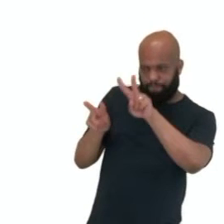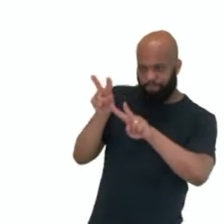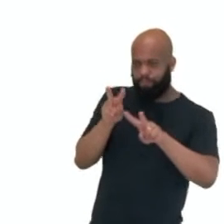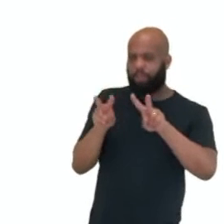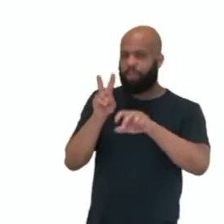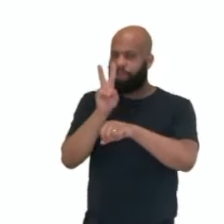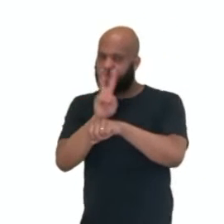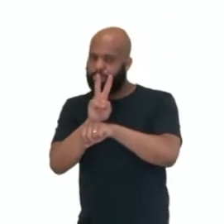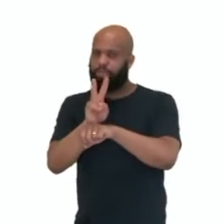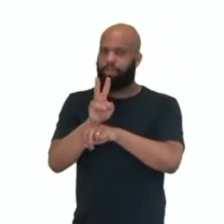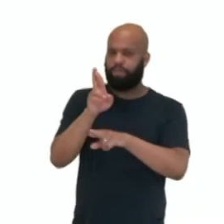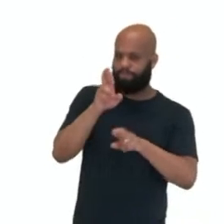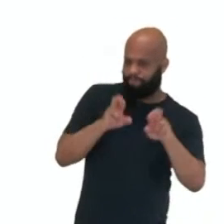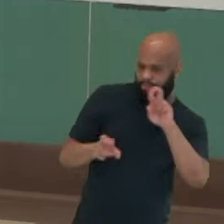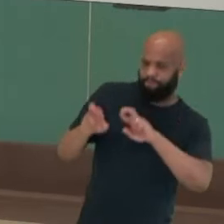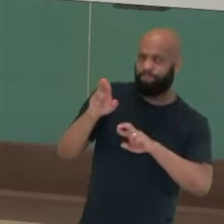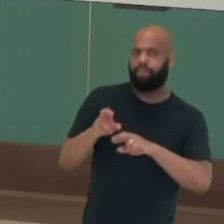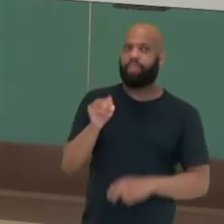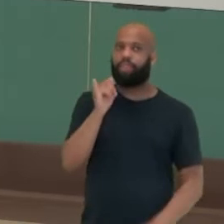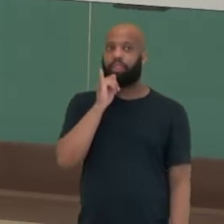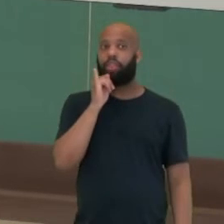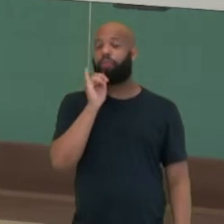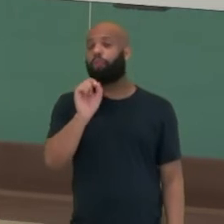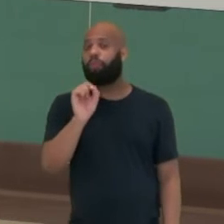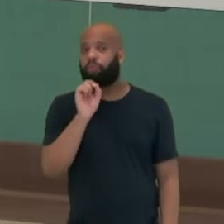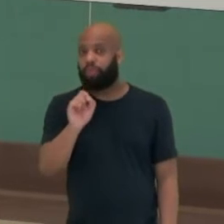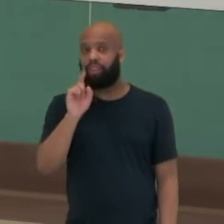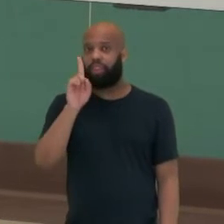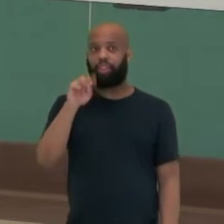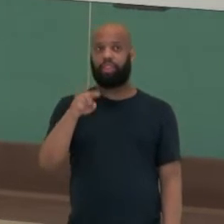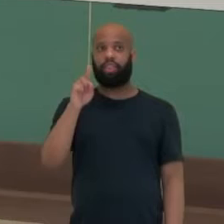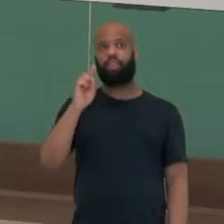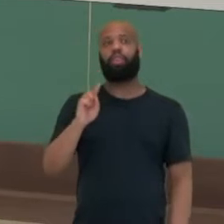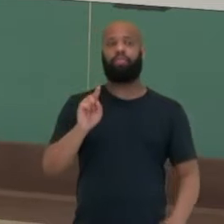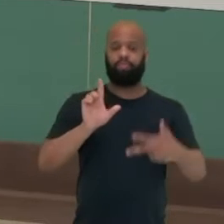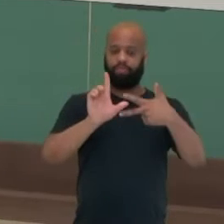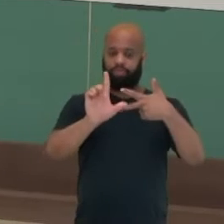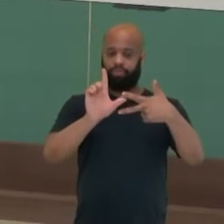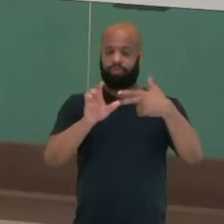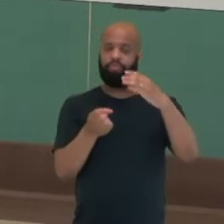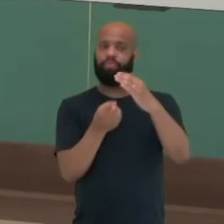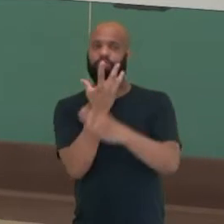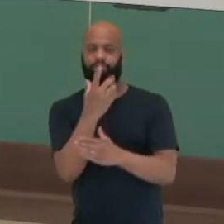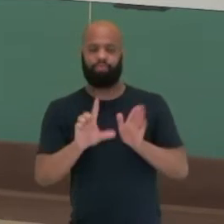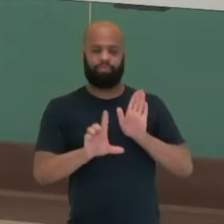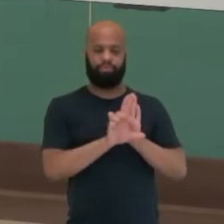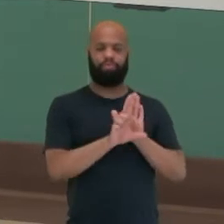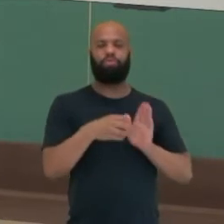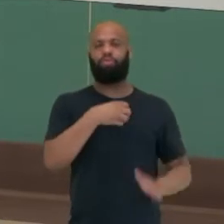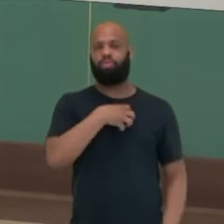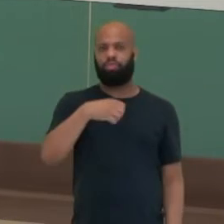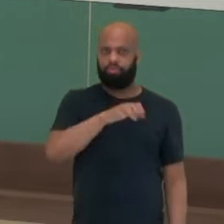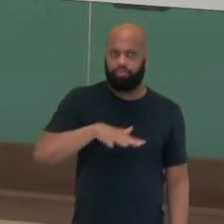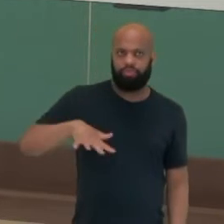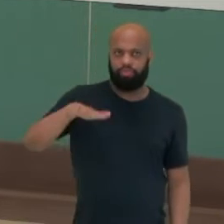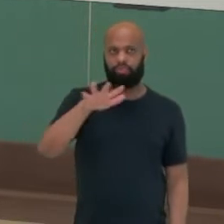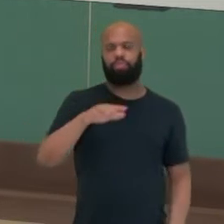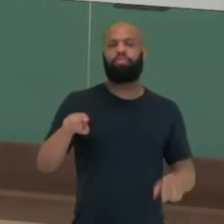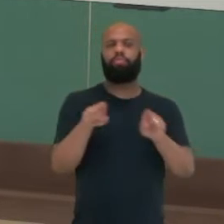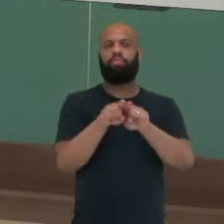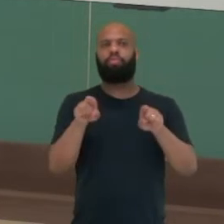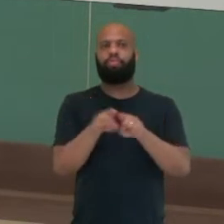de poder. O legislativo seria, então, responsável por elaborar as leis de uma forma muito geral, muito breve.